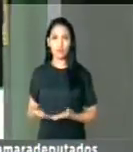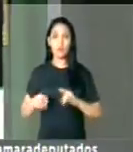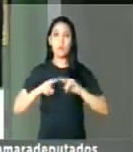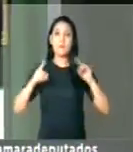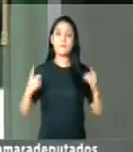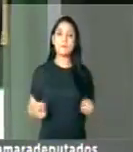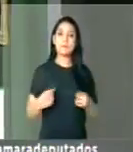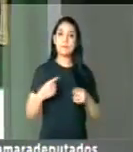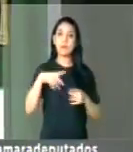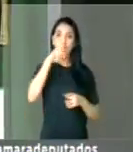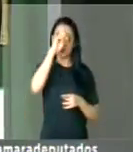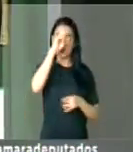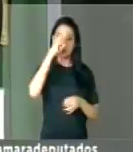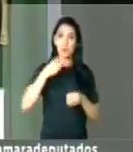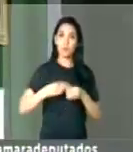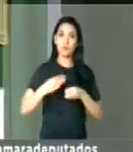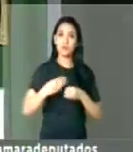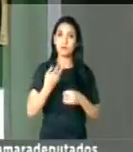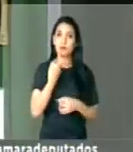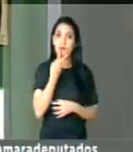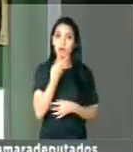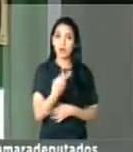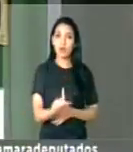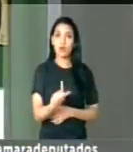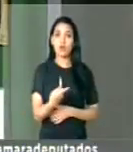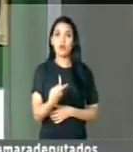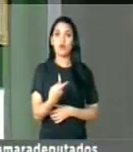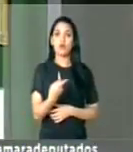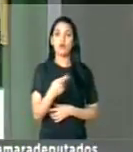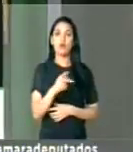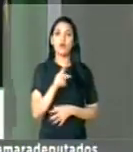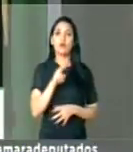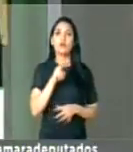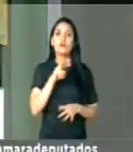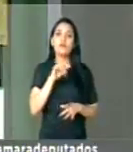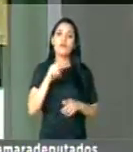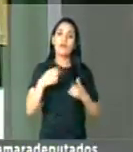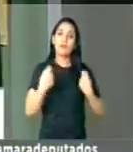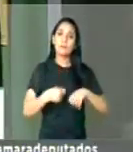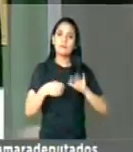regulação e disse que ele só teria acesso à vaga na segunda-feira de manhã.